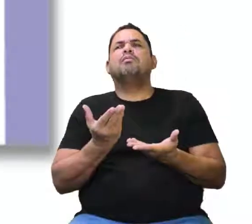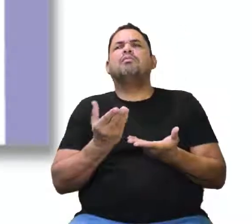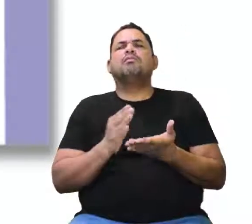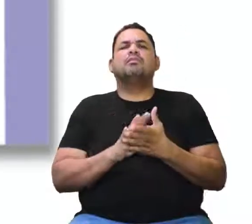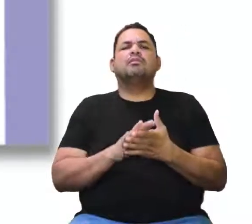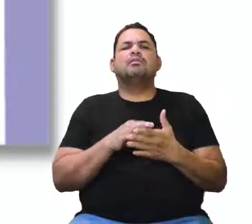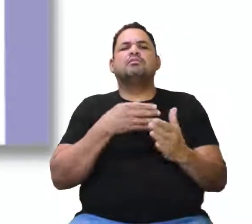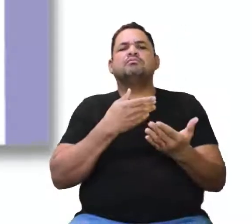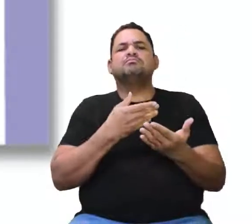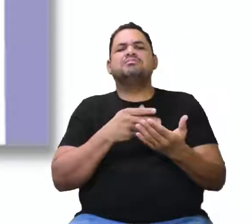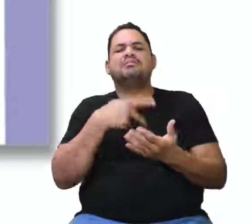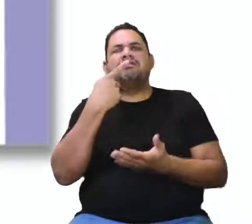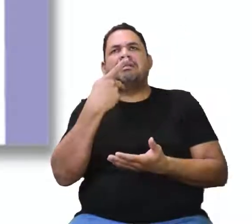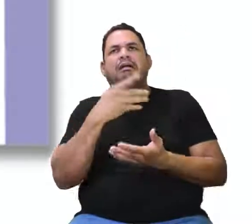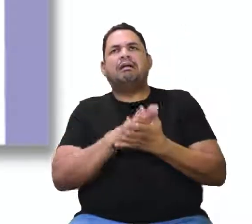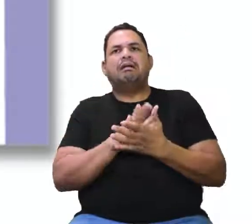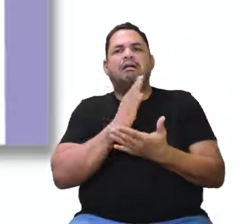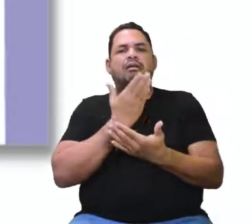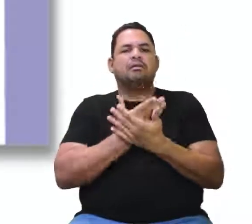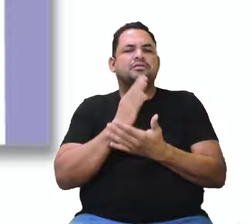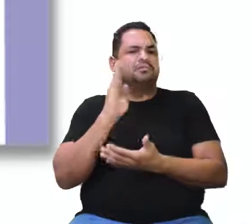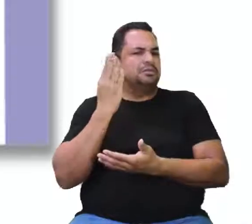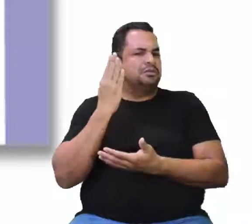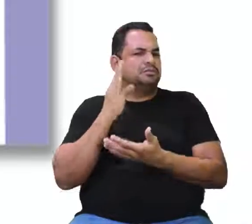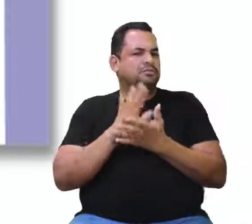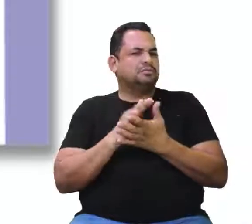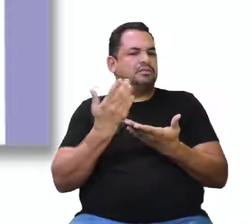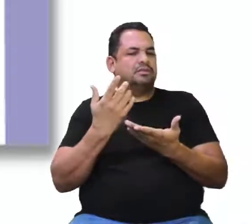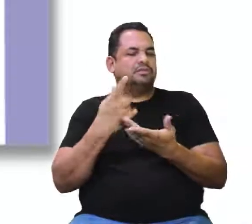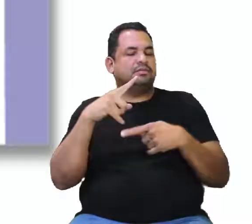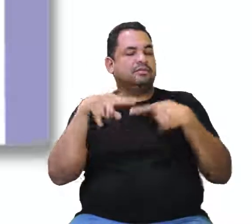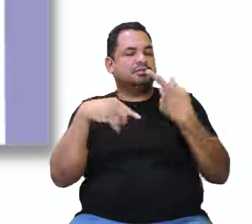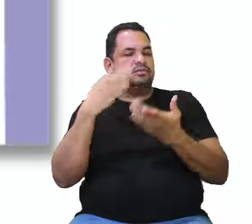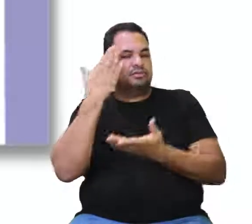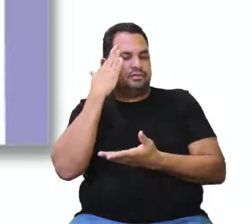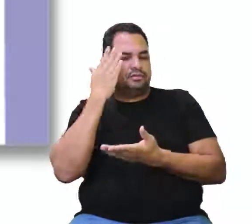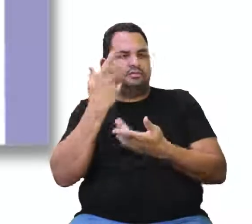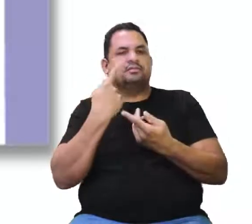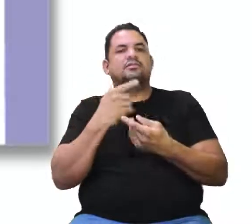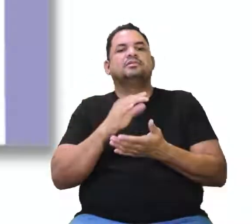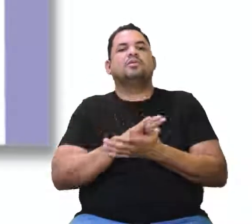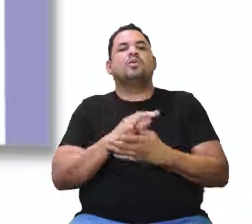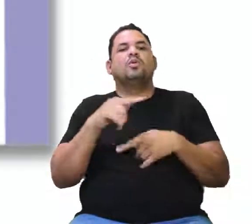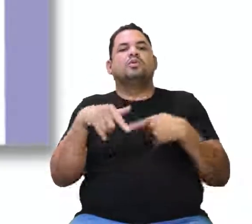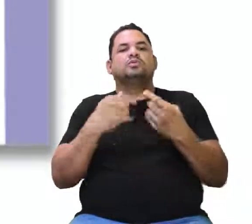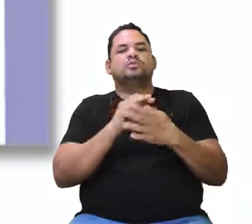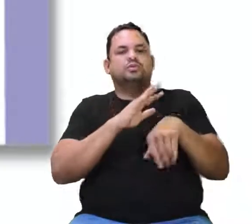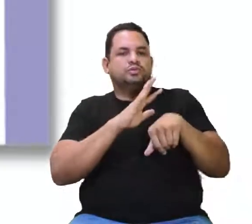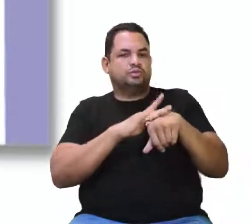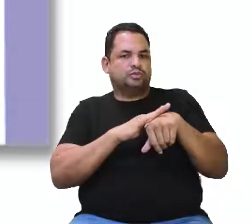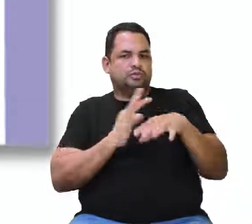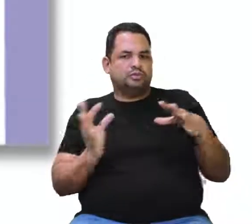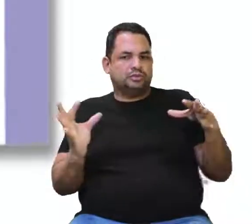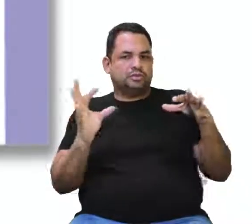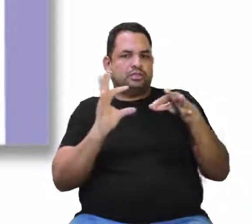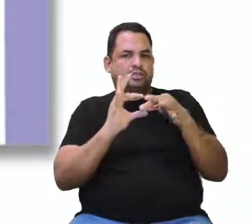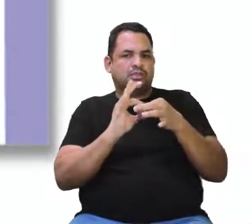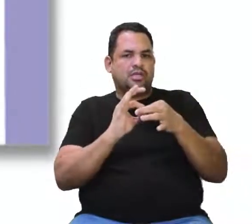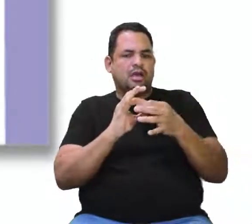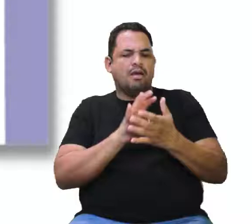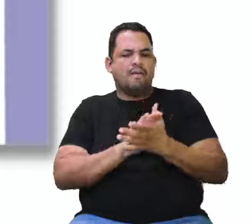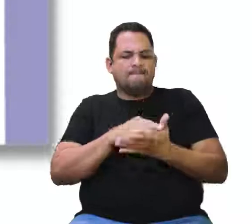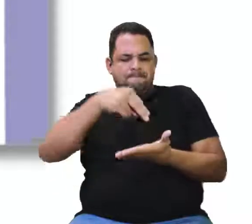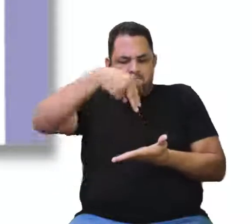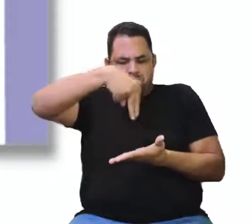ué, aula de biologia? Já nós vamos entender por quê. O próximo tópico, doenças associadas à